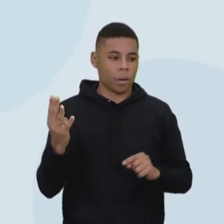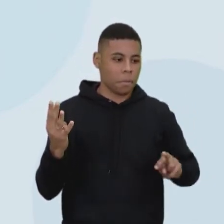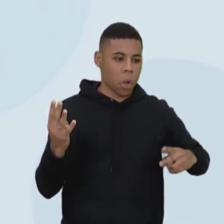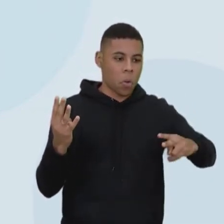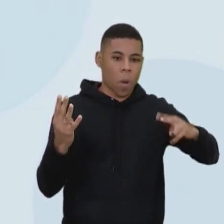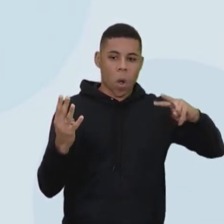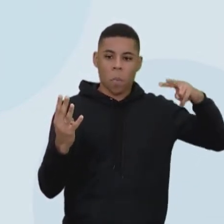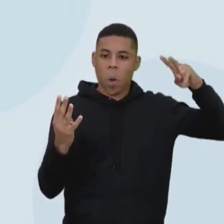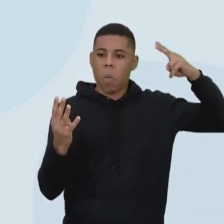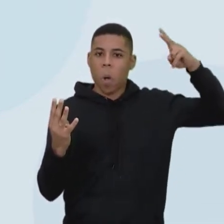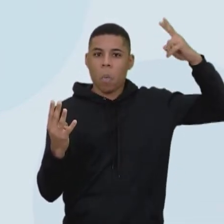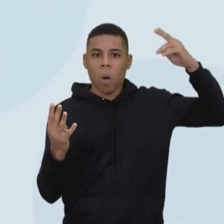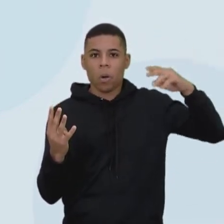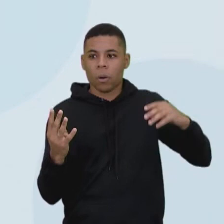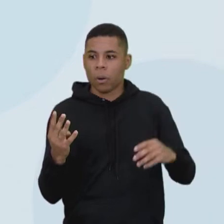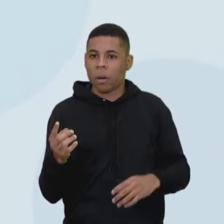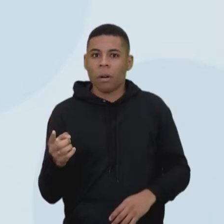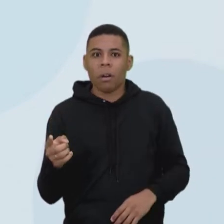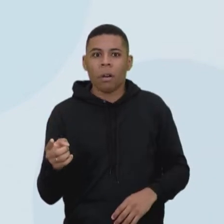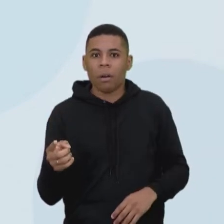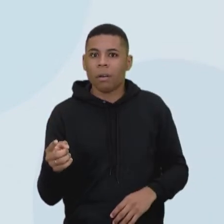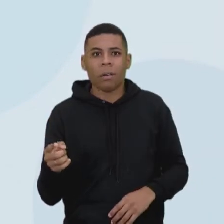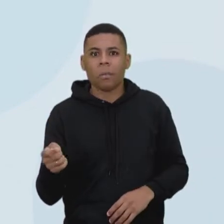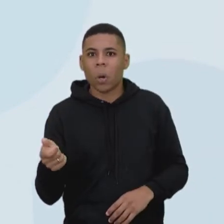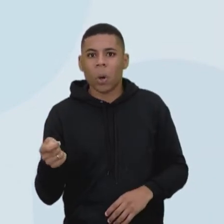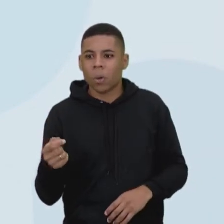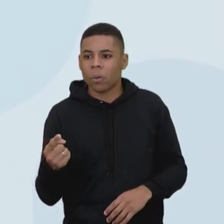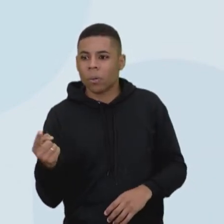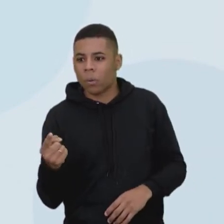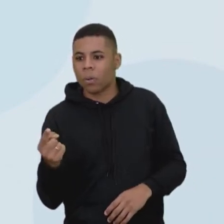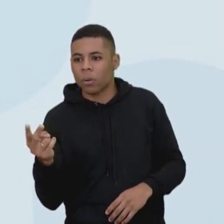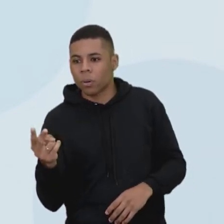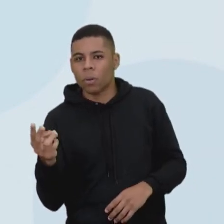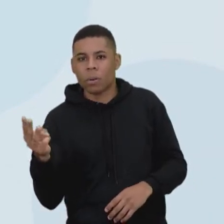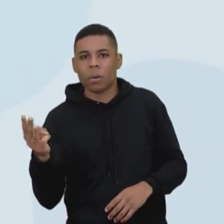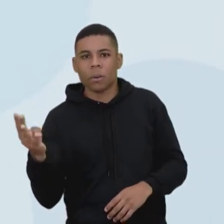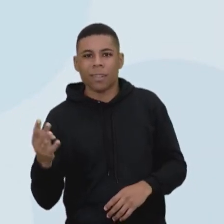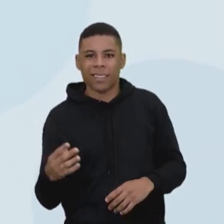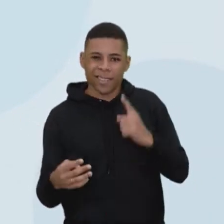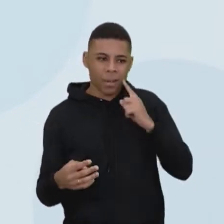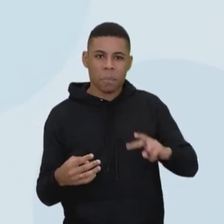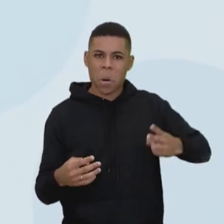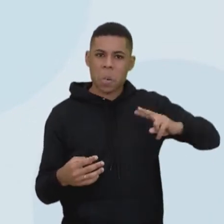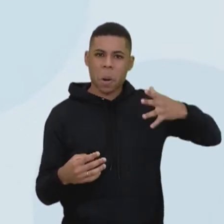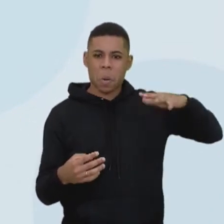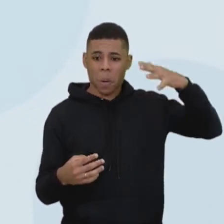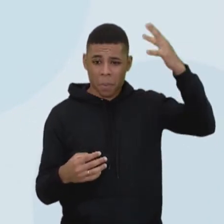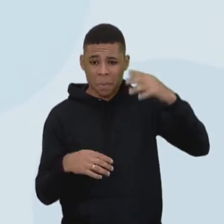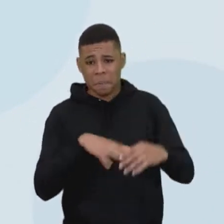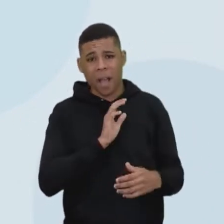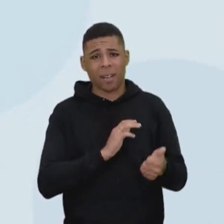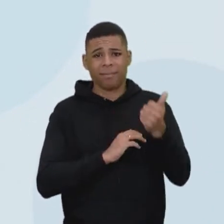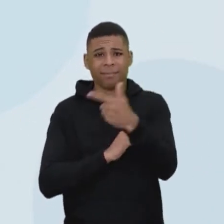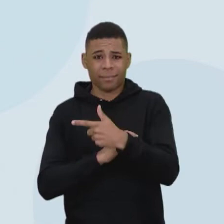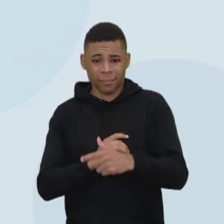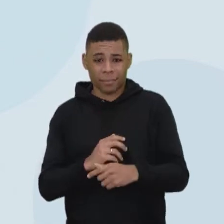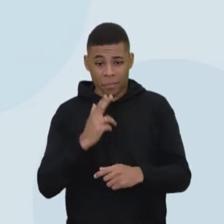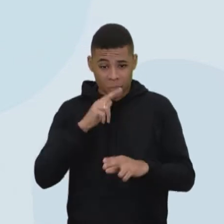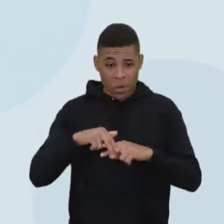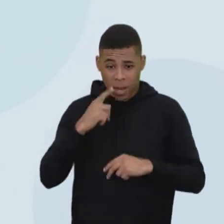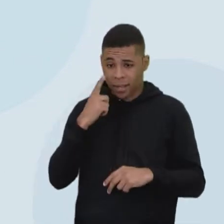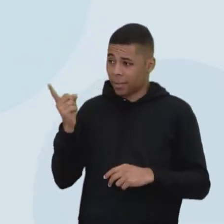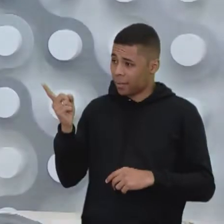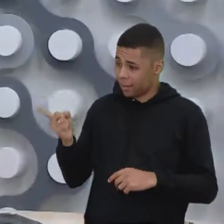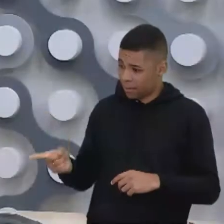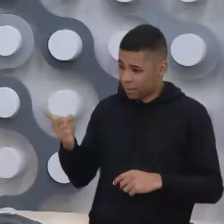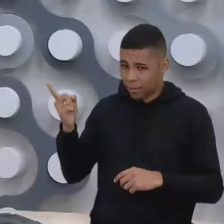da projeção, né, do nível de crescimento da população com o nível de projeção de alimentos através aí das setas.